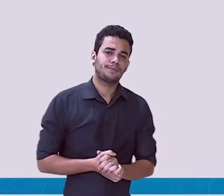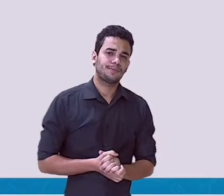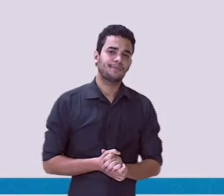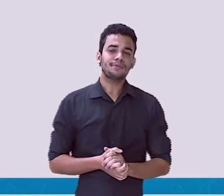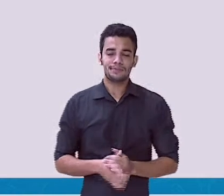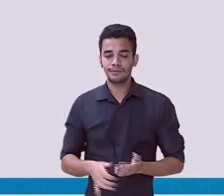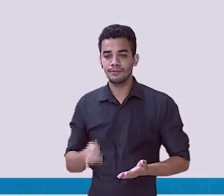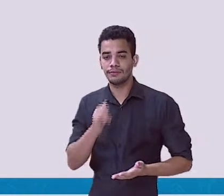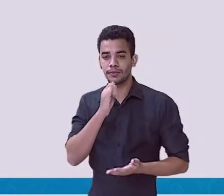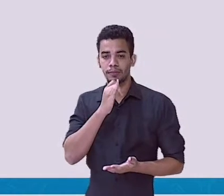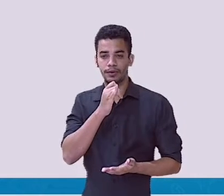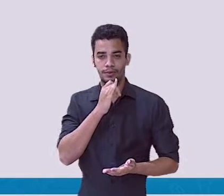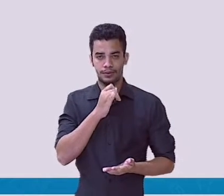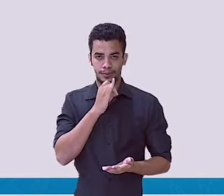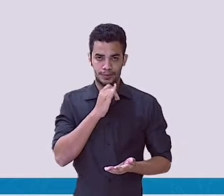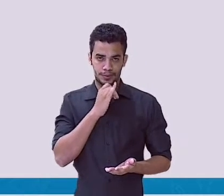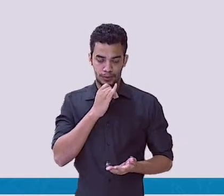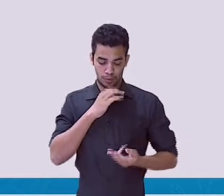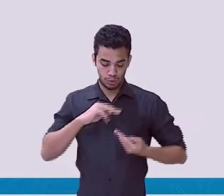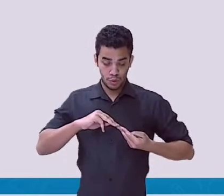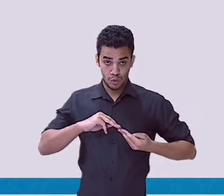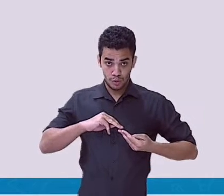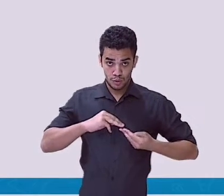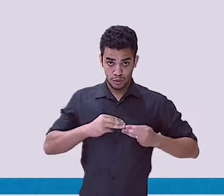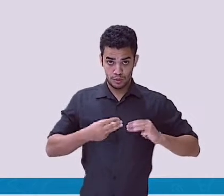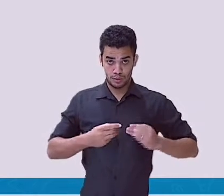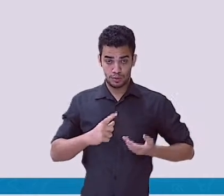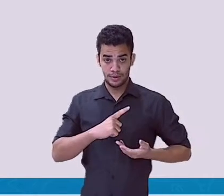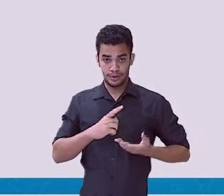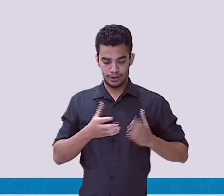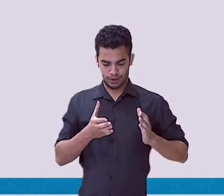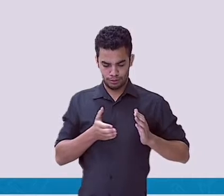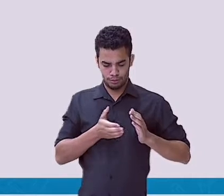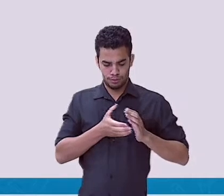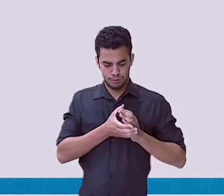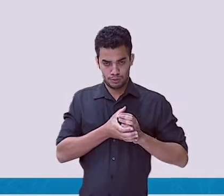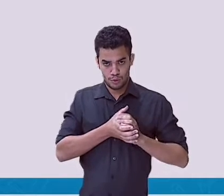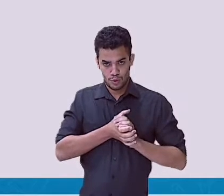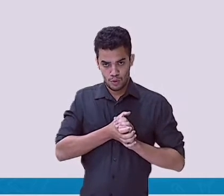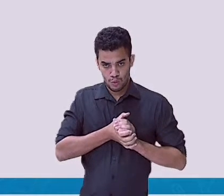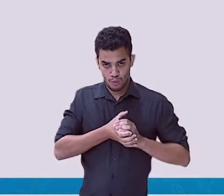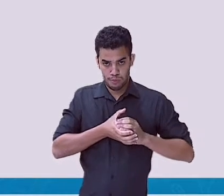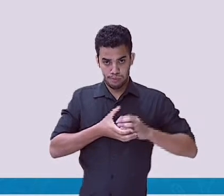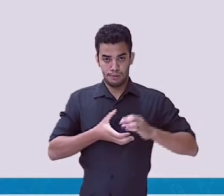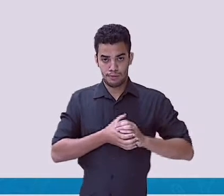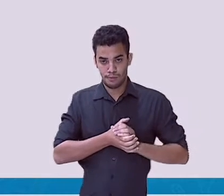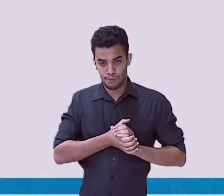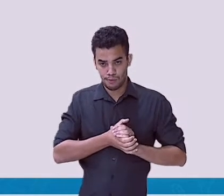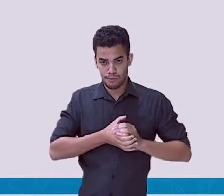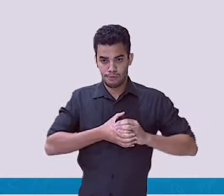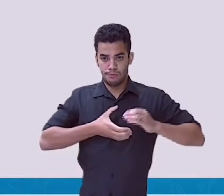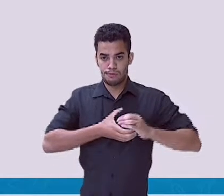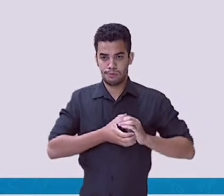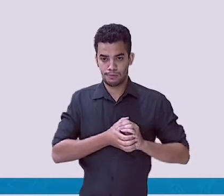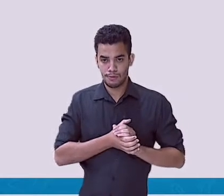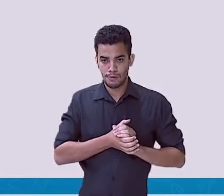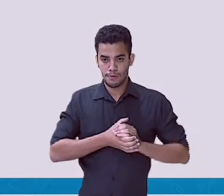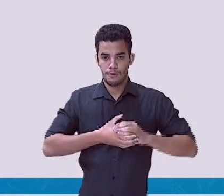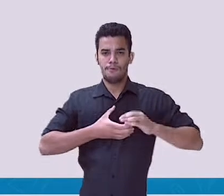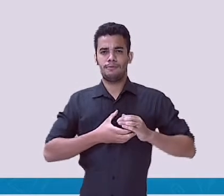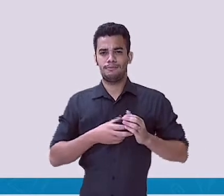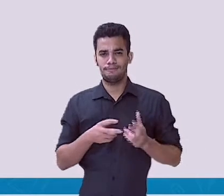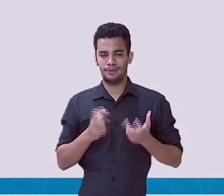os músculos, então, eles fazem esse movimento de contração ritmado,